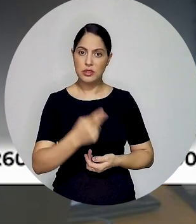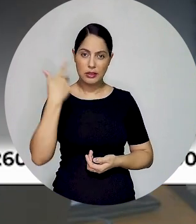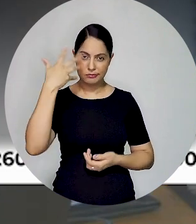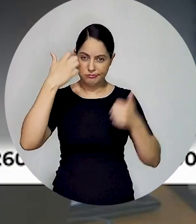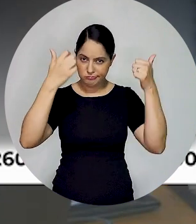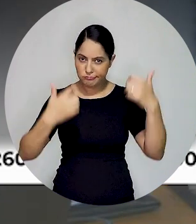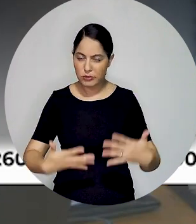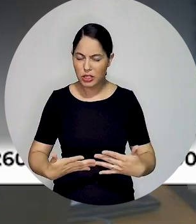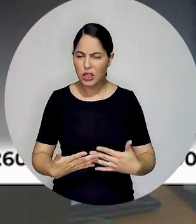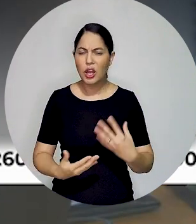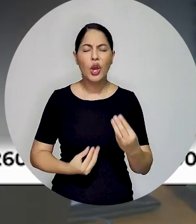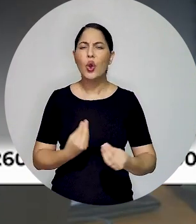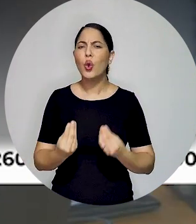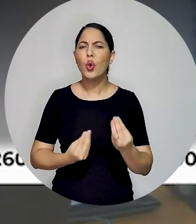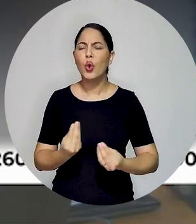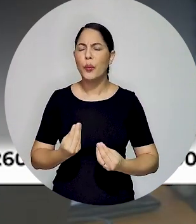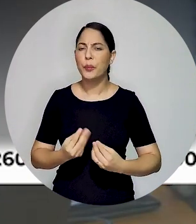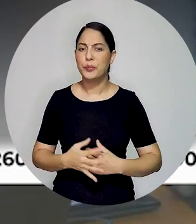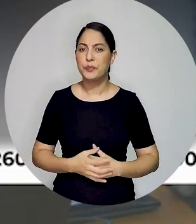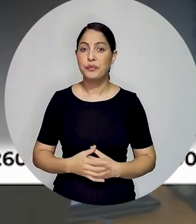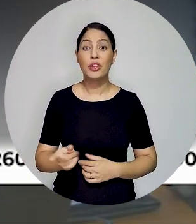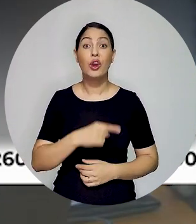ministro Vieira de Mello,